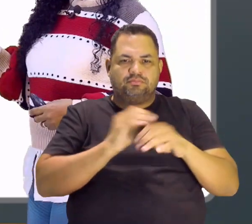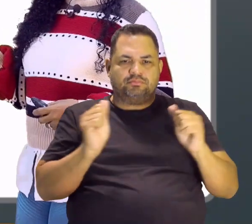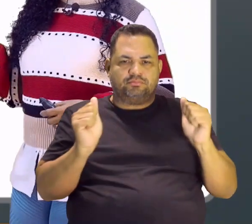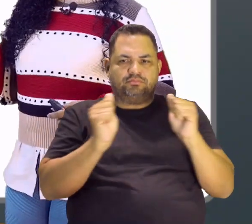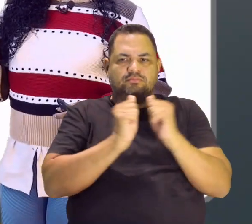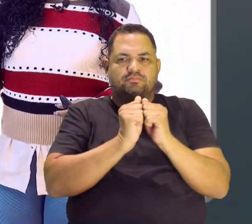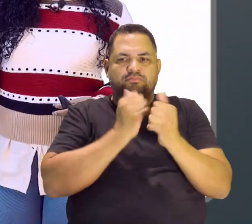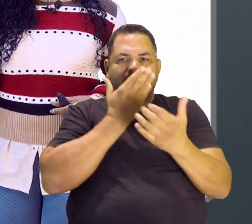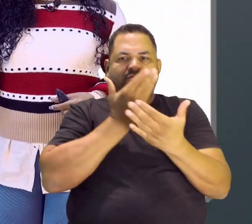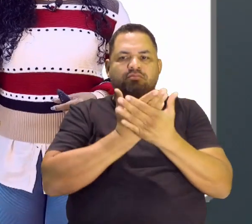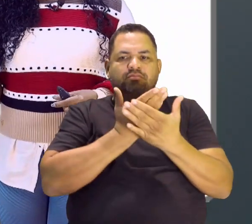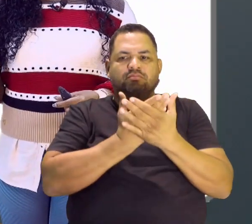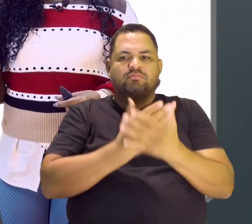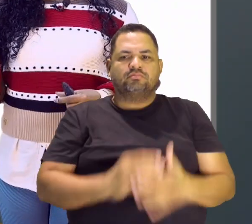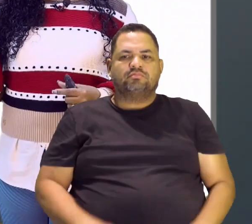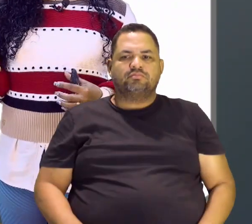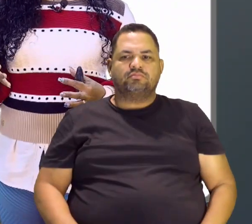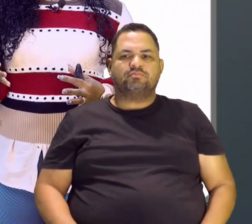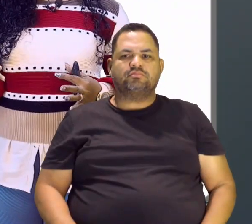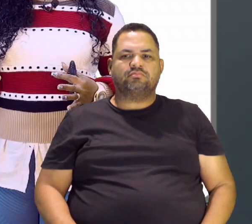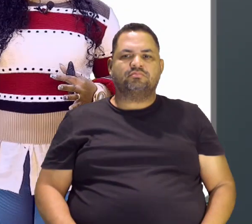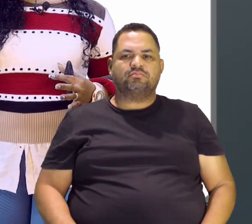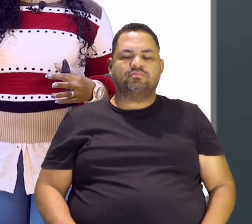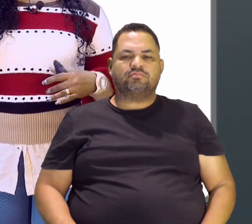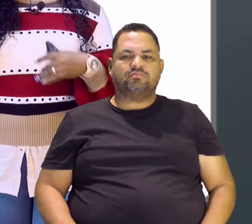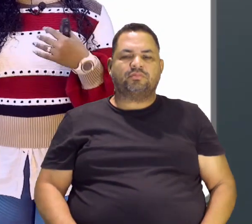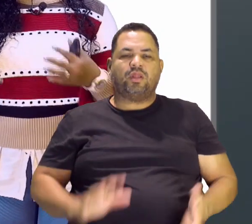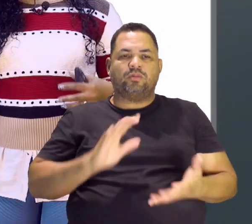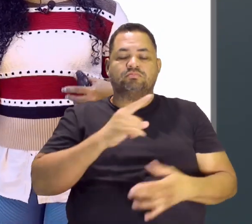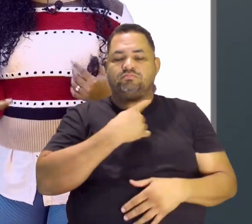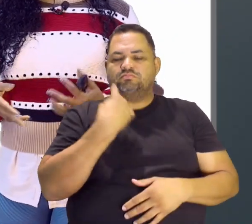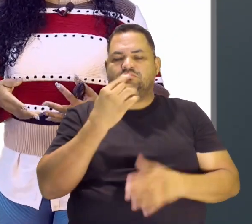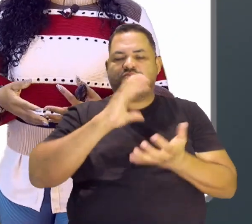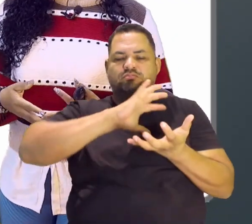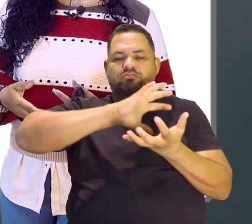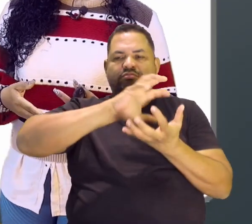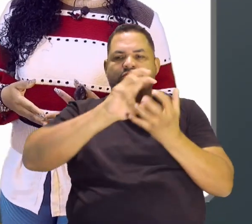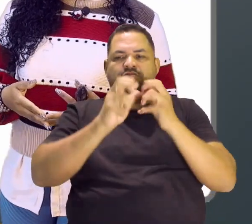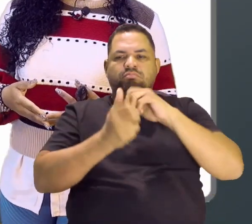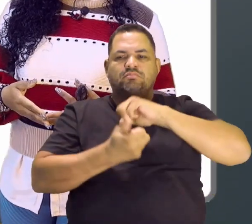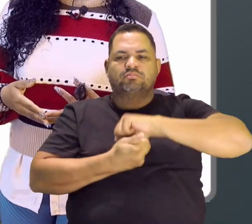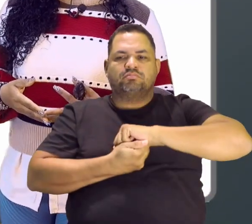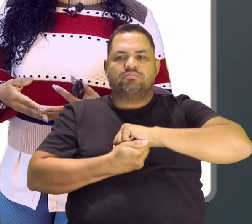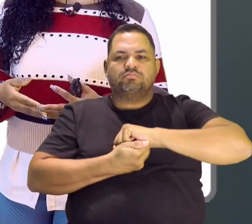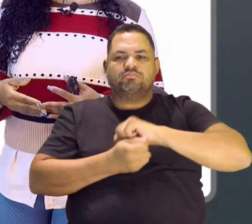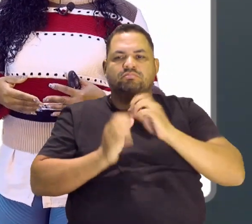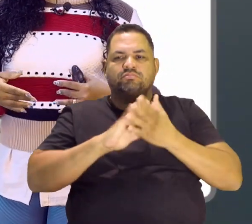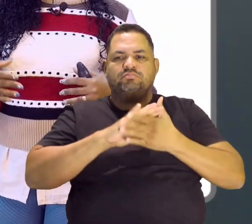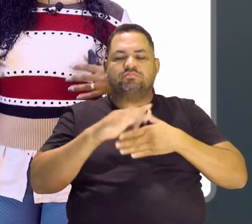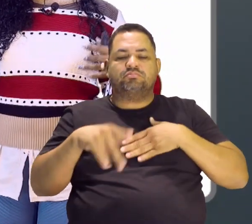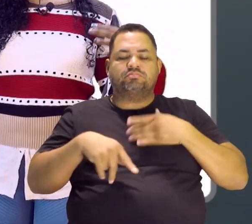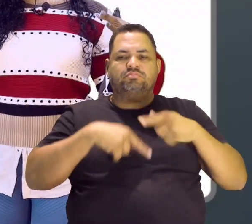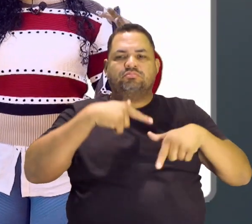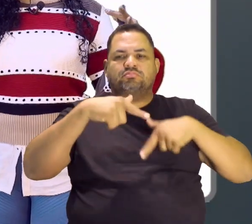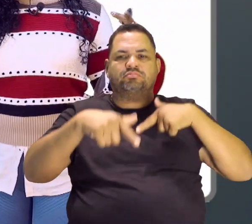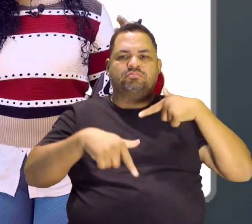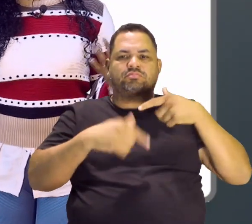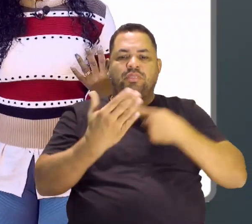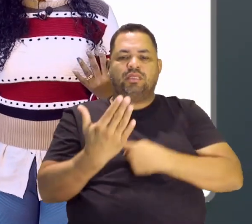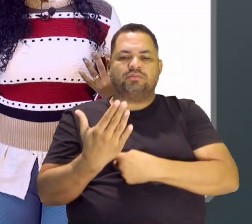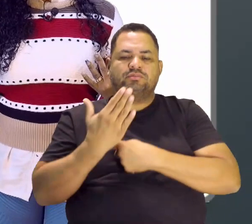aí. Seguinte, o nosso metabolismo, ele trabalha aí a nosso favor, né? E aí tem aí